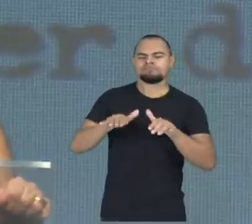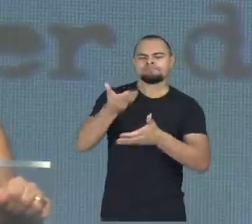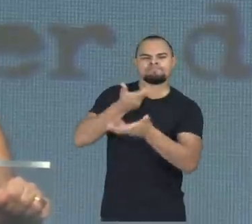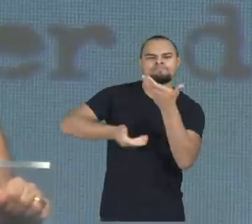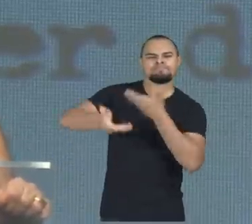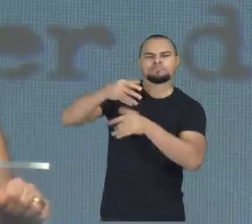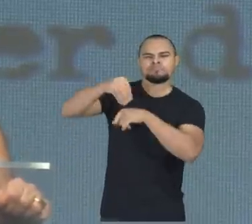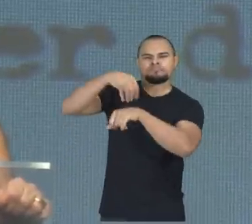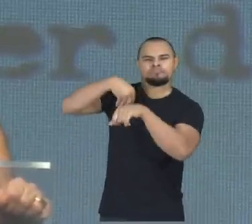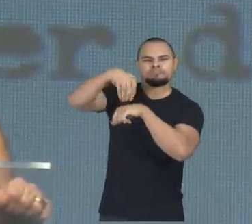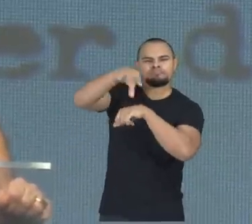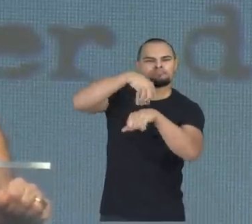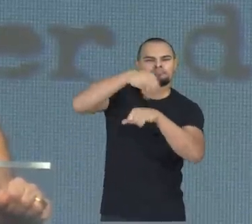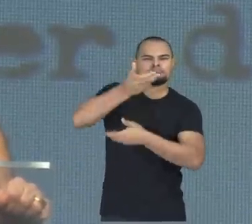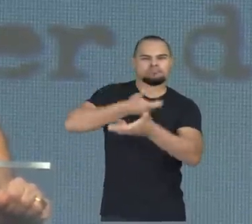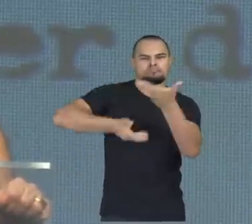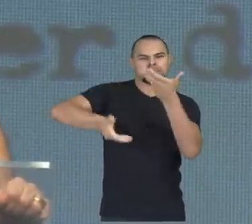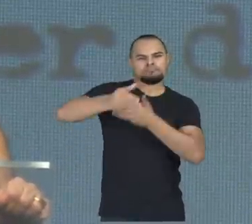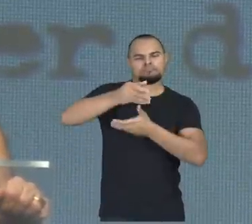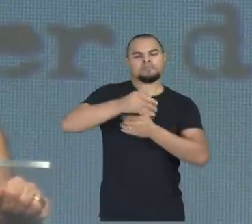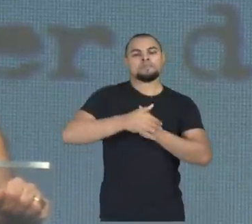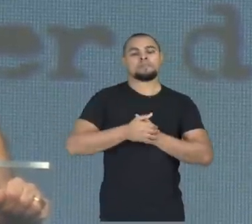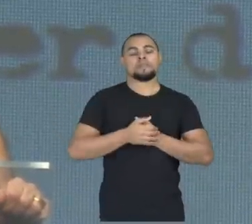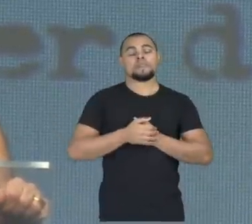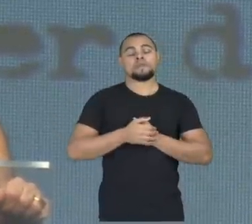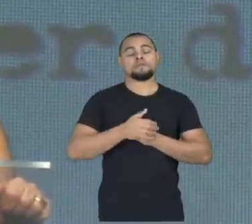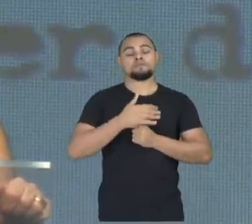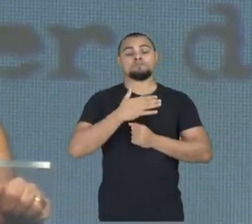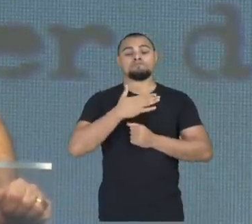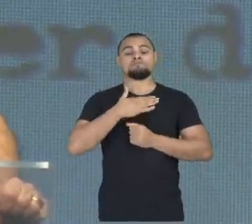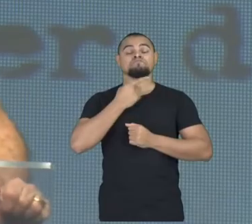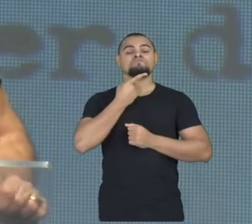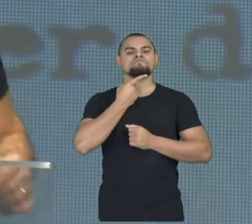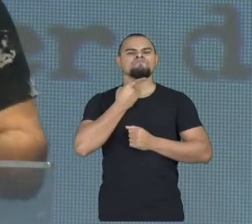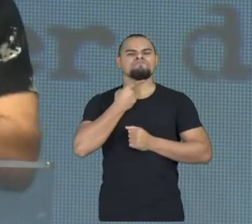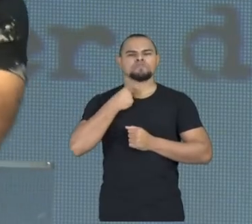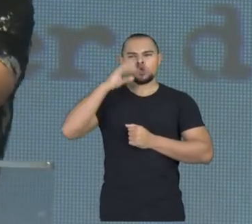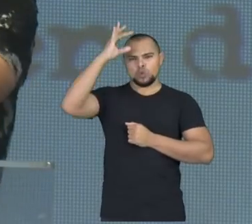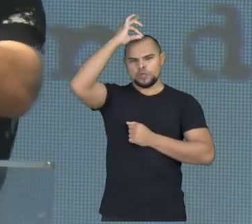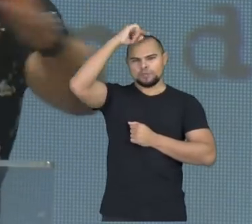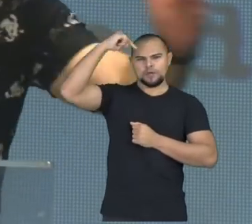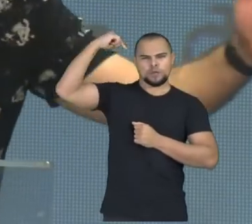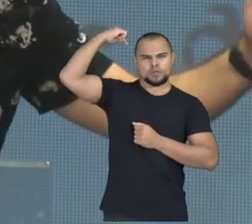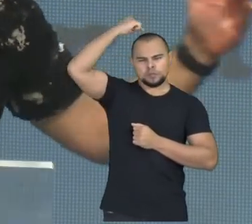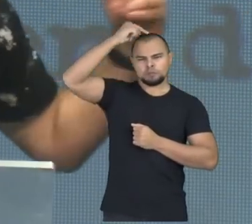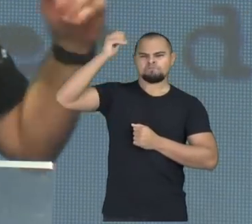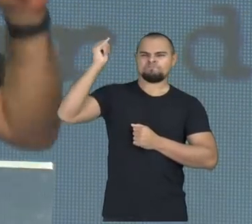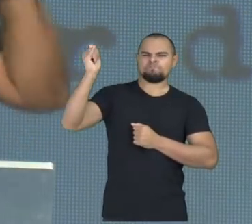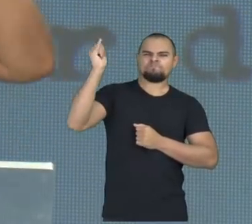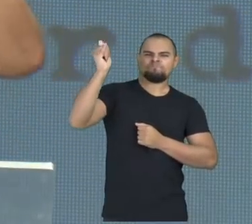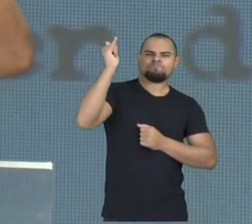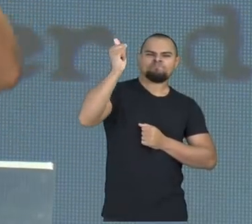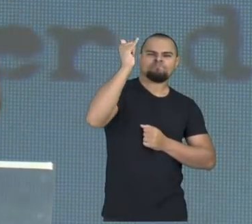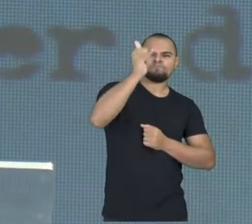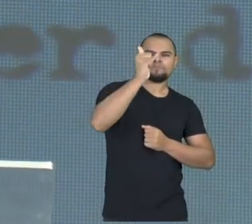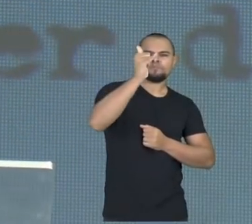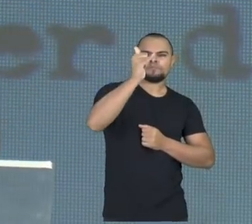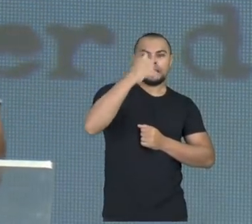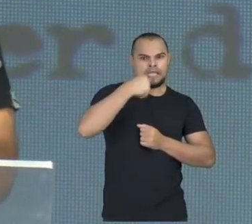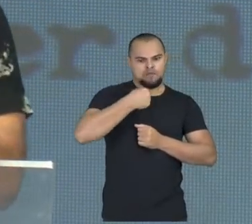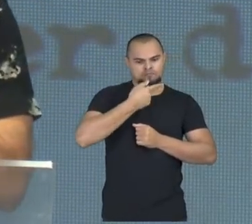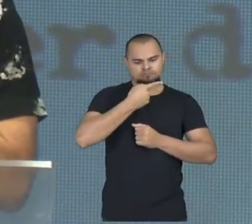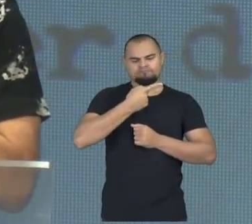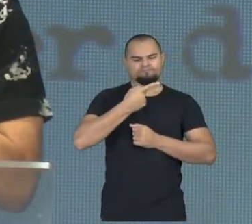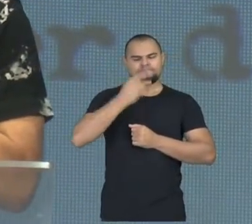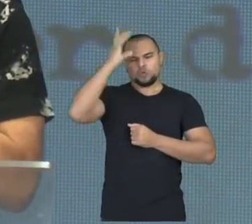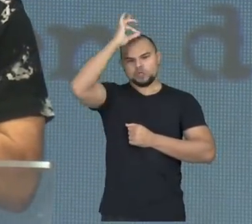aprende. E o meu desejo é que hoje o Espírito Santo tenha falado a pessoas aqui. Ele, não eu. Que